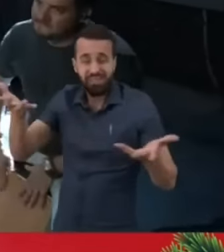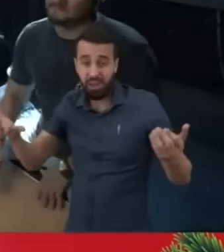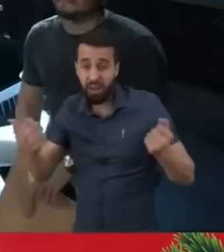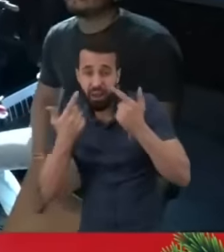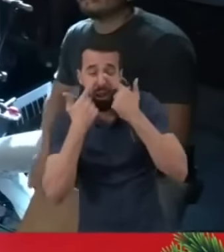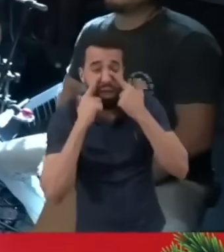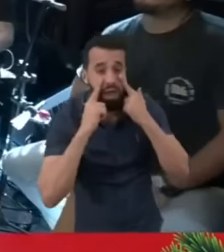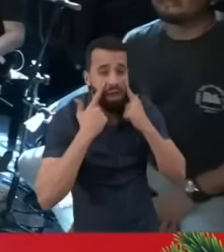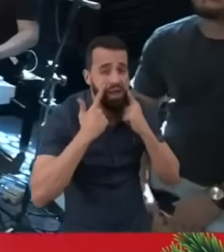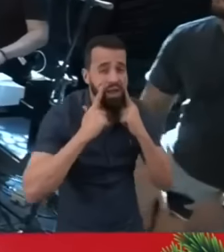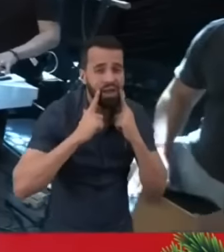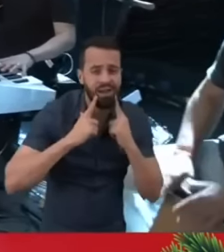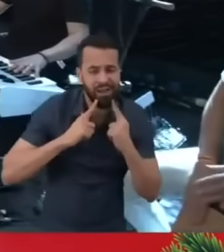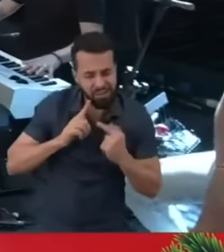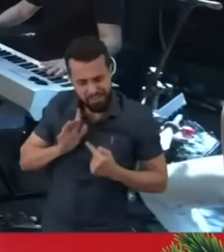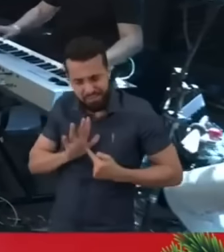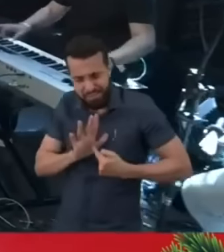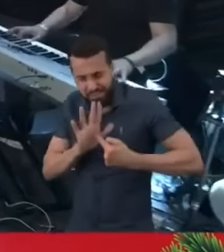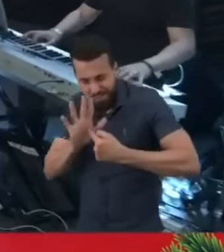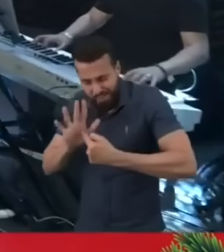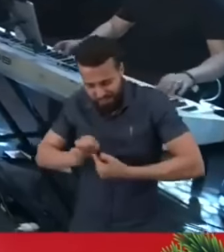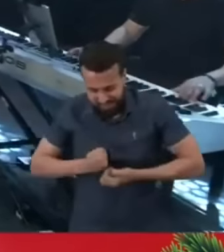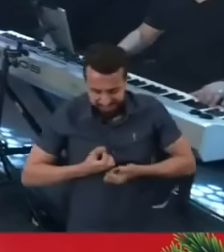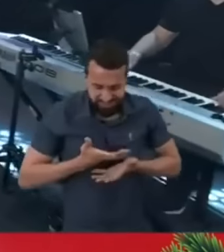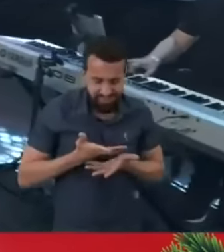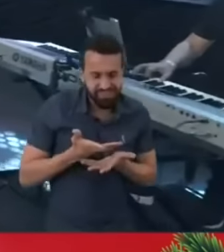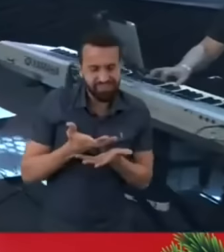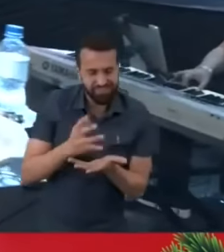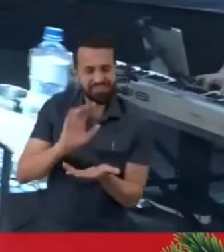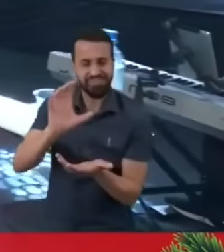lágrimas, a pura linguagem do amor.